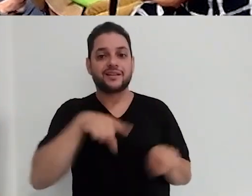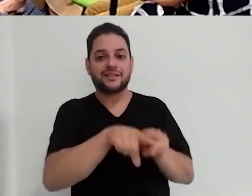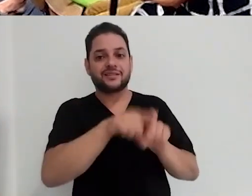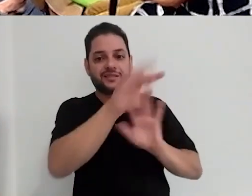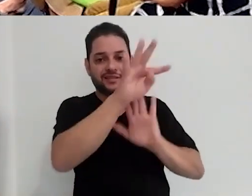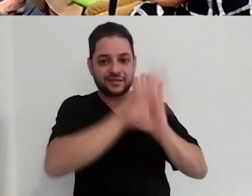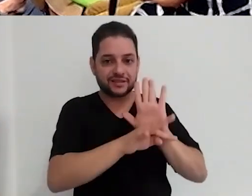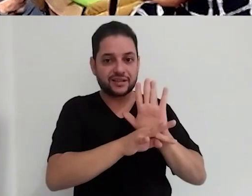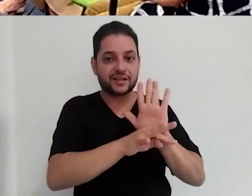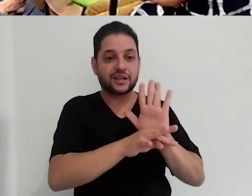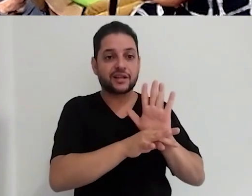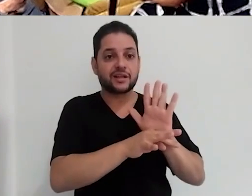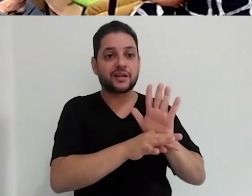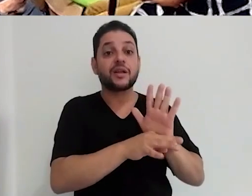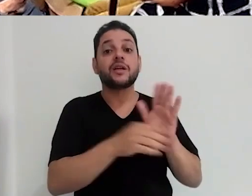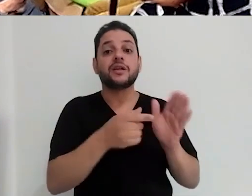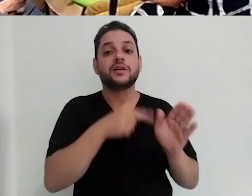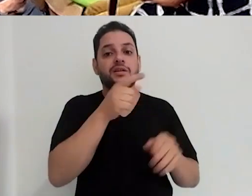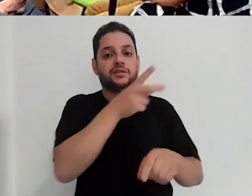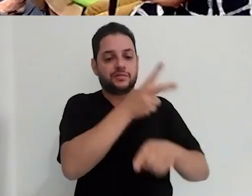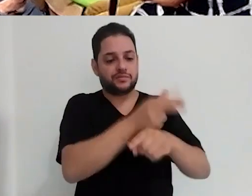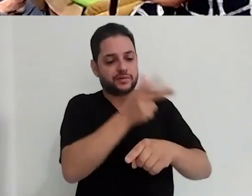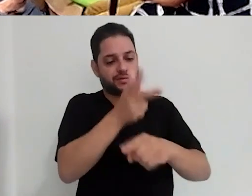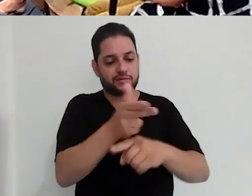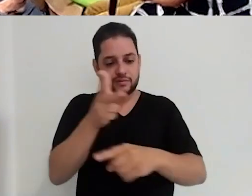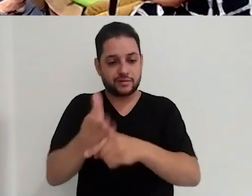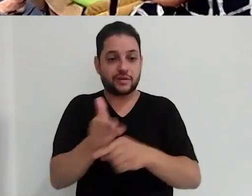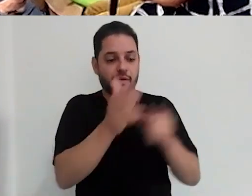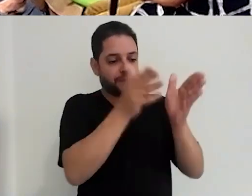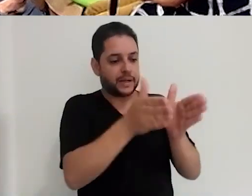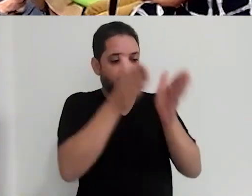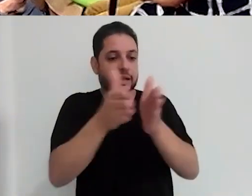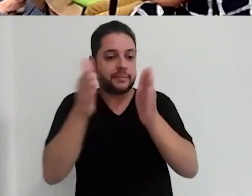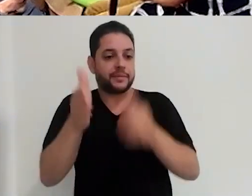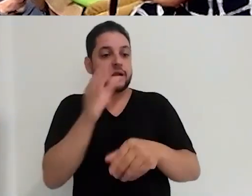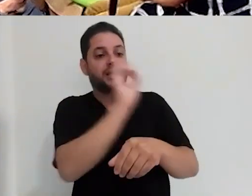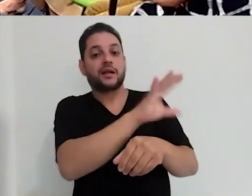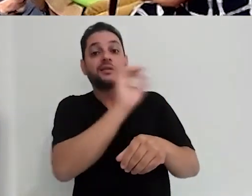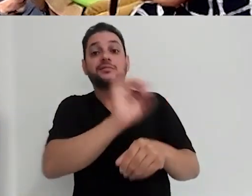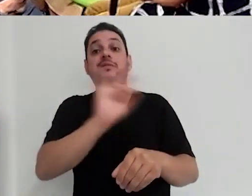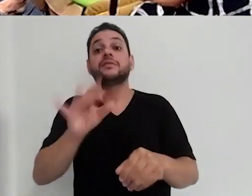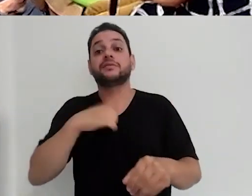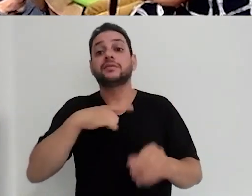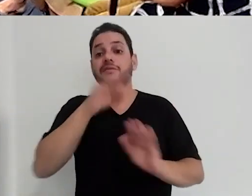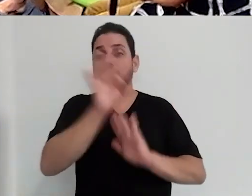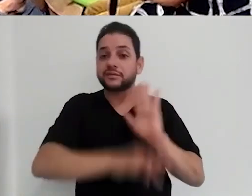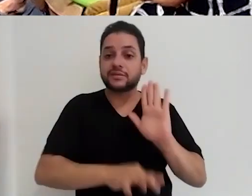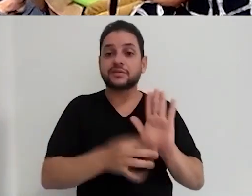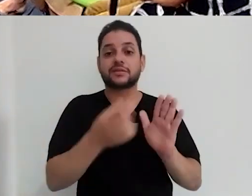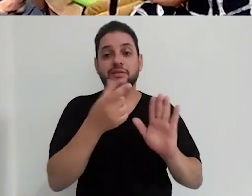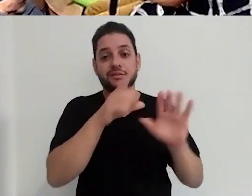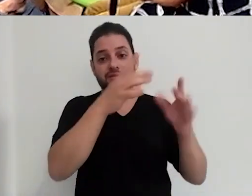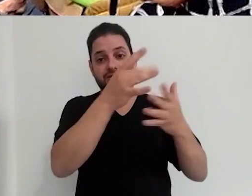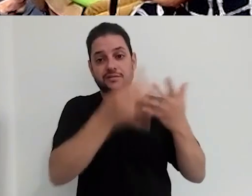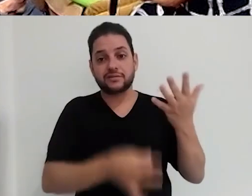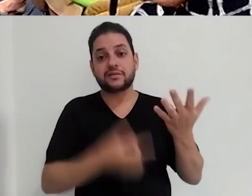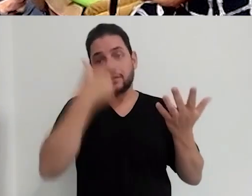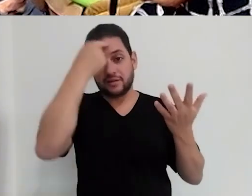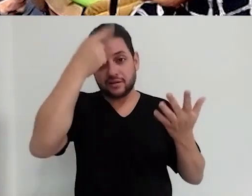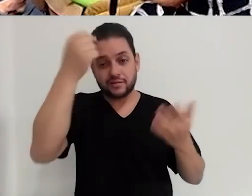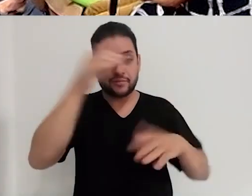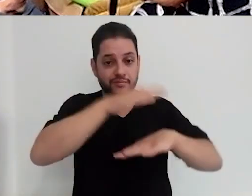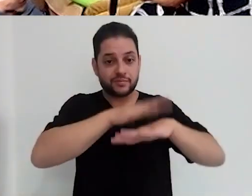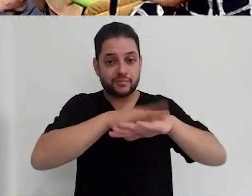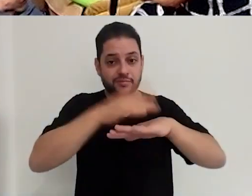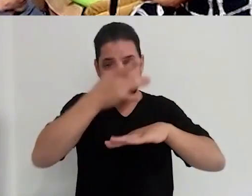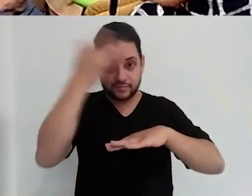para cada um dos episódios, sabe? Explicando o que é em mais detalhe, textos escritos por acadêmicos, por pessoas especializadas, e teve muito